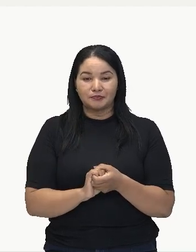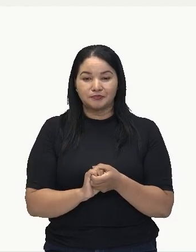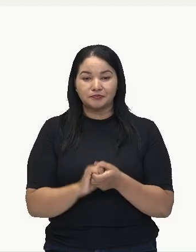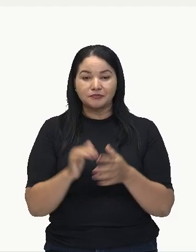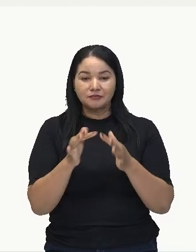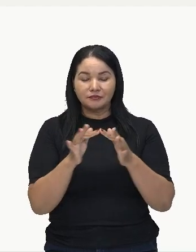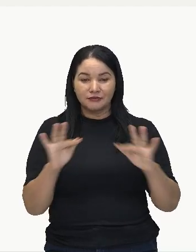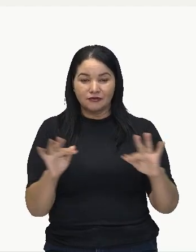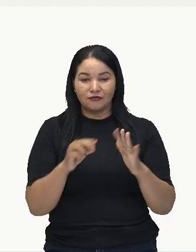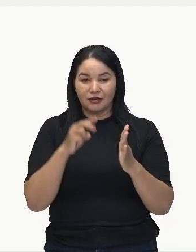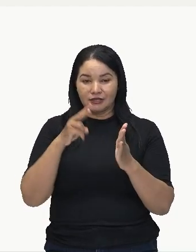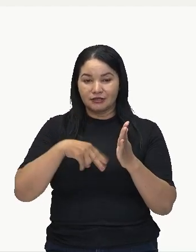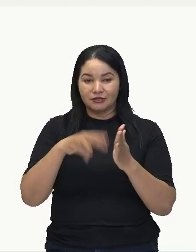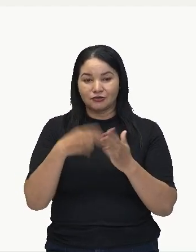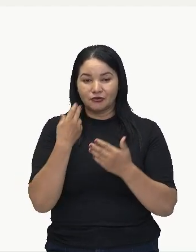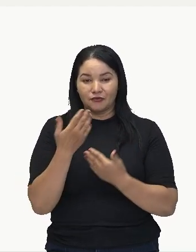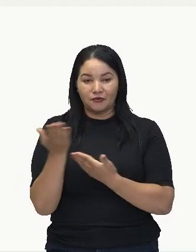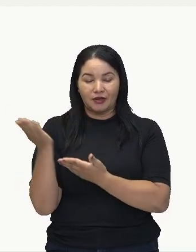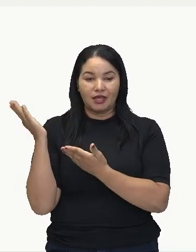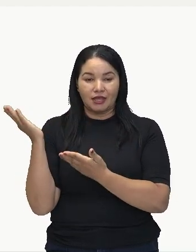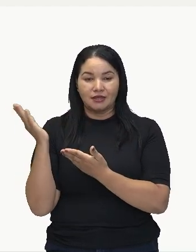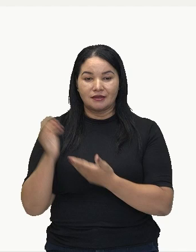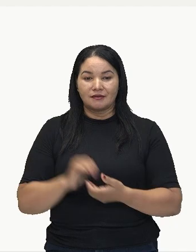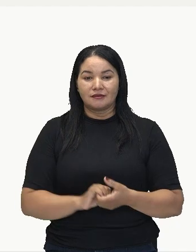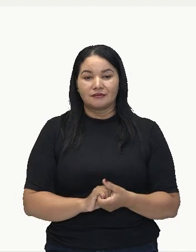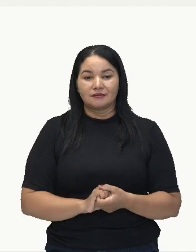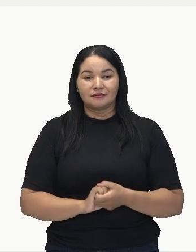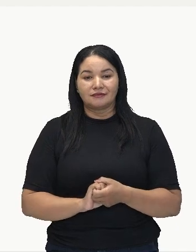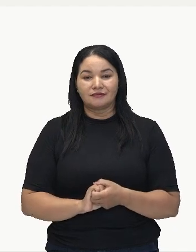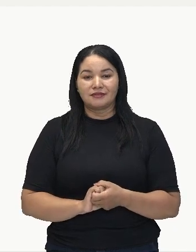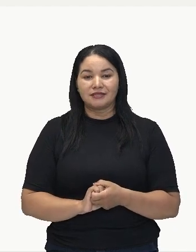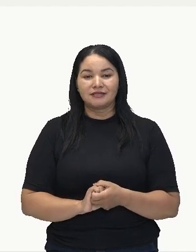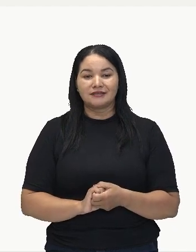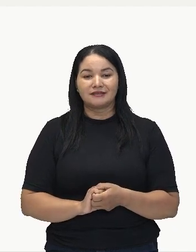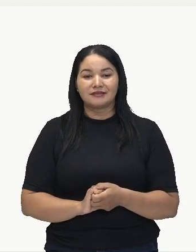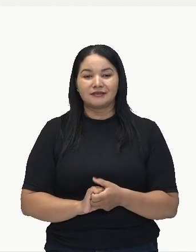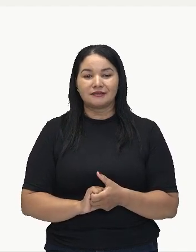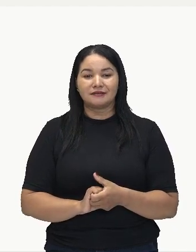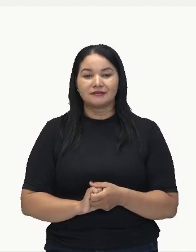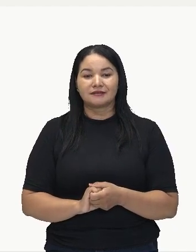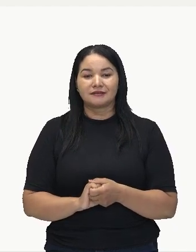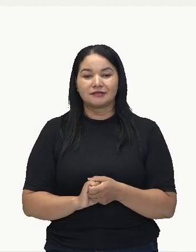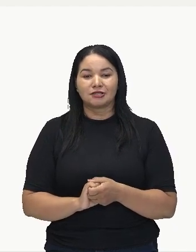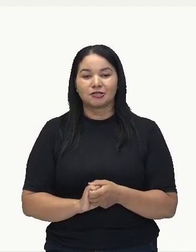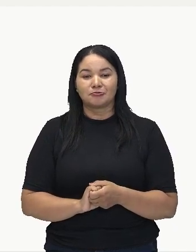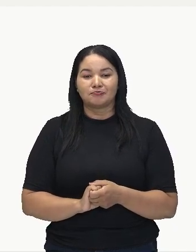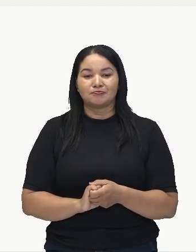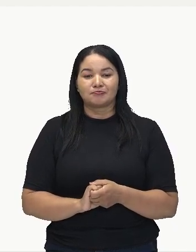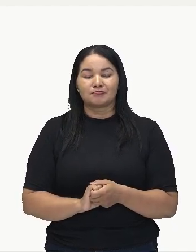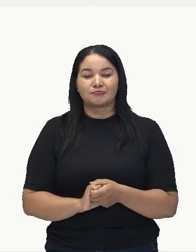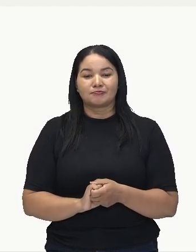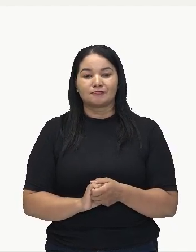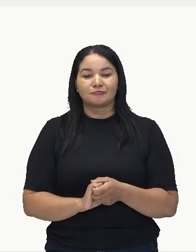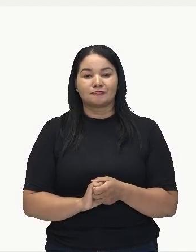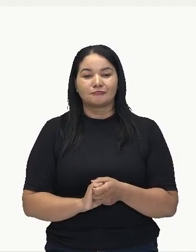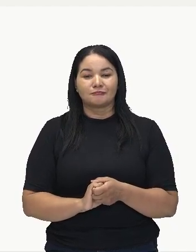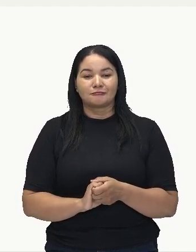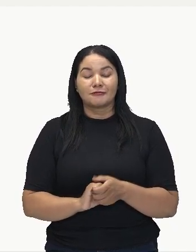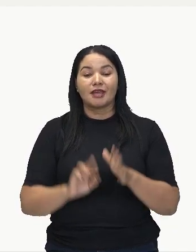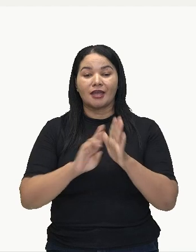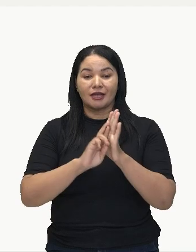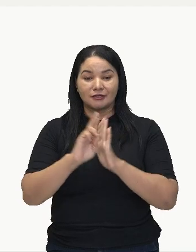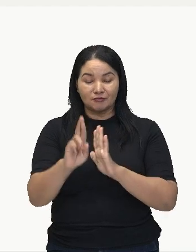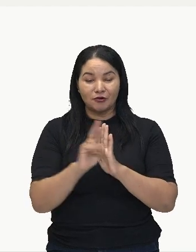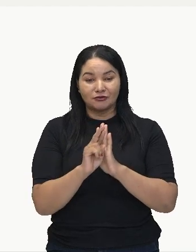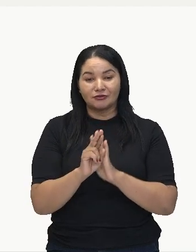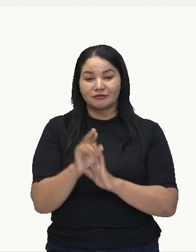mi novia? Aqui, desculpa pessoal, esse aqui é a resposta desse. Lo está relacionado ao vaso de sumo. E